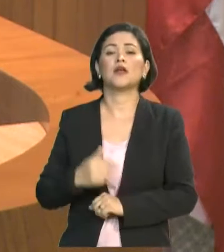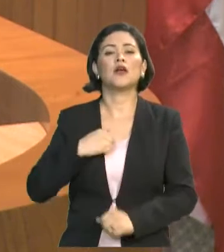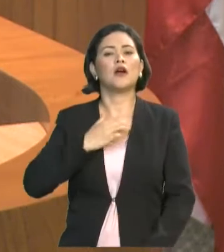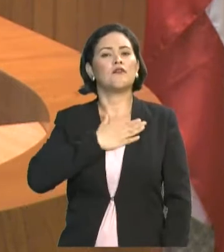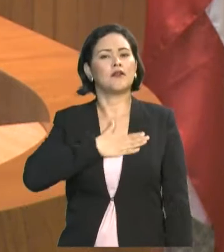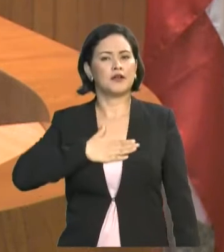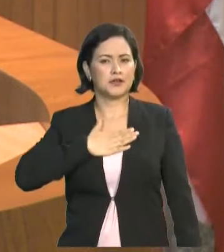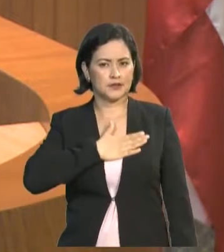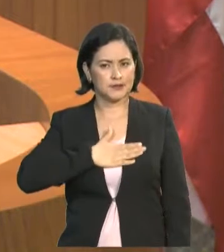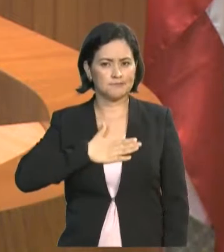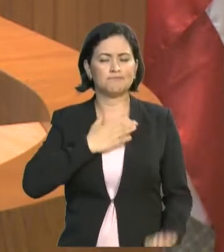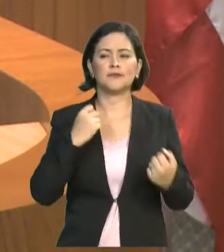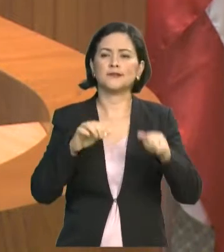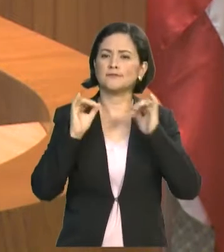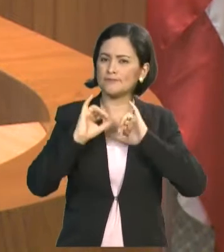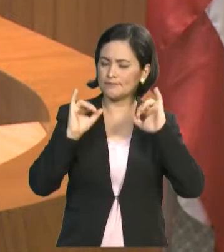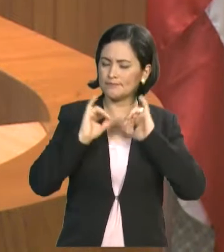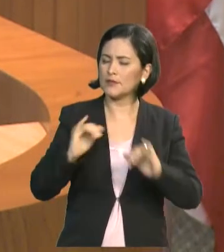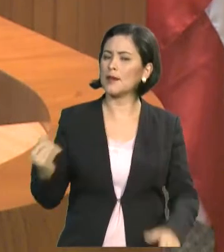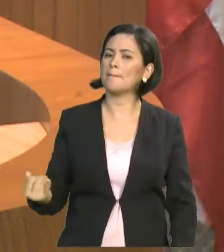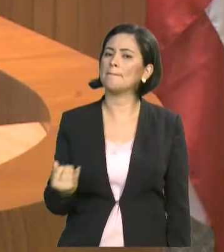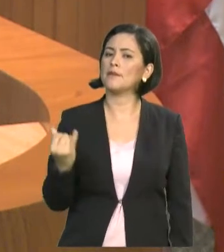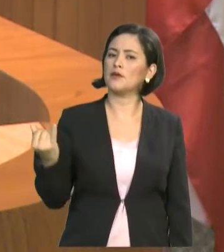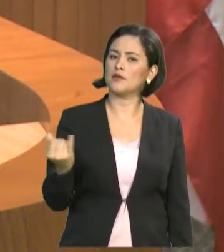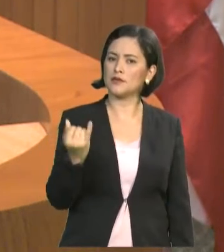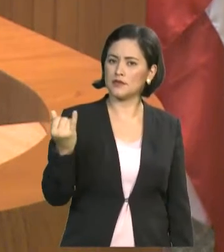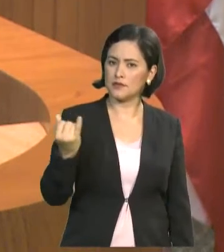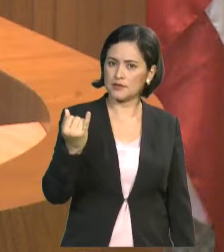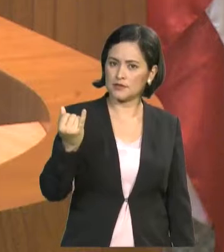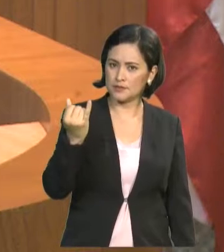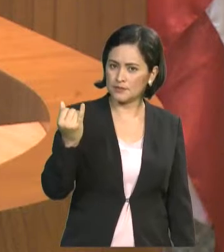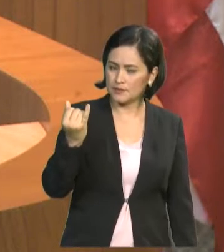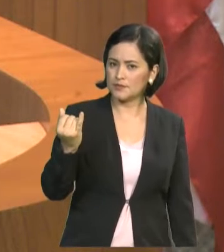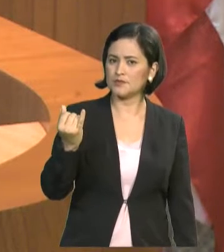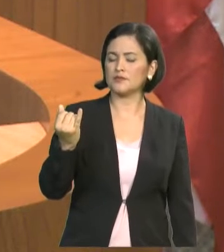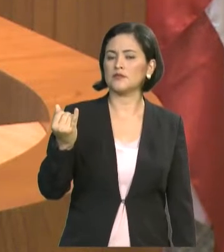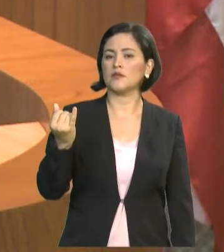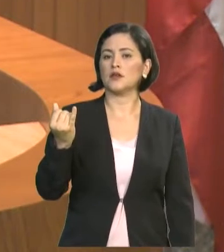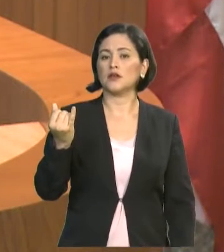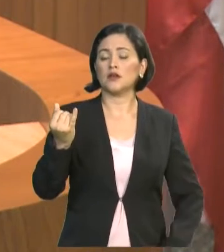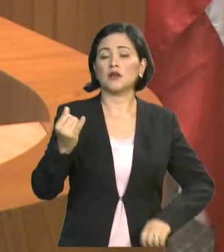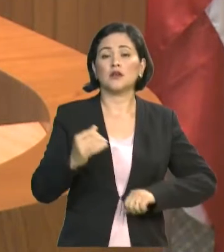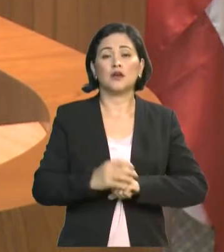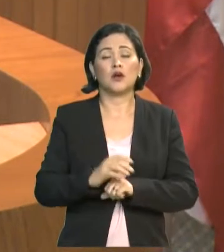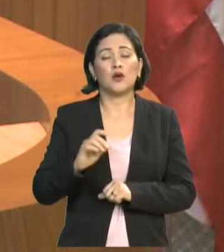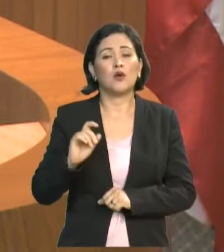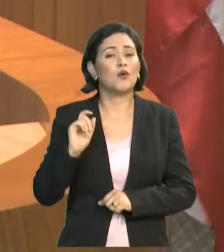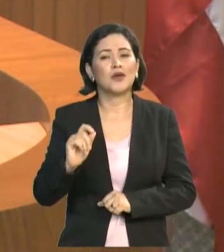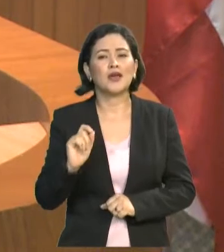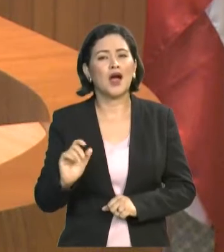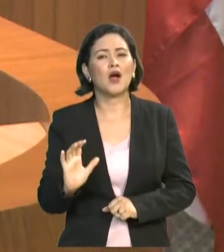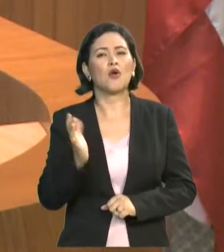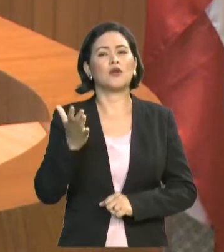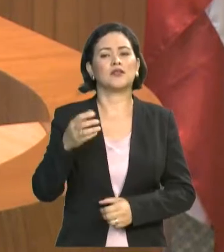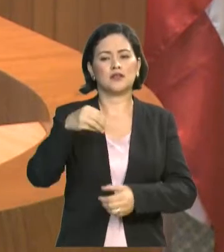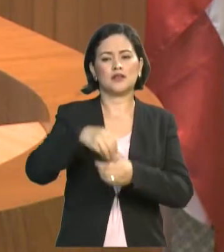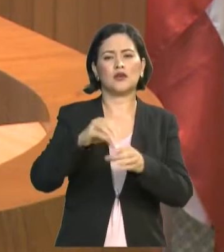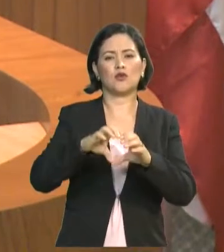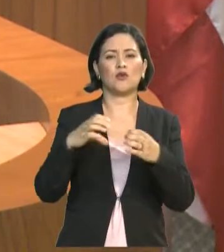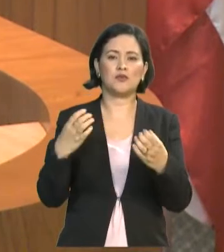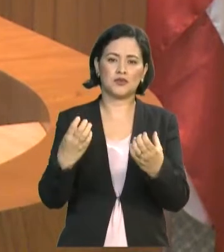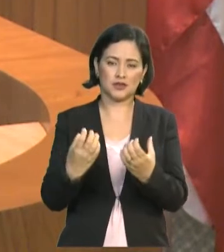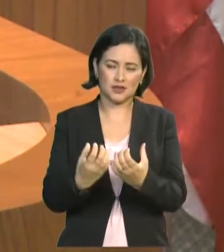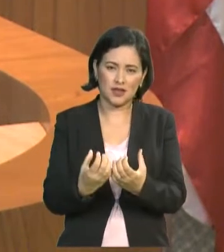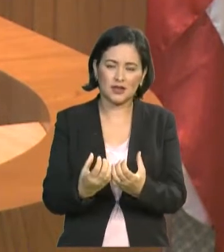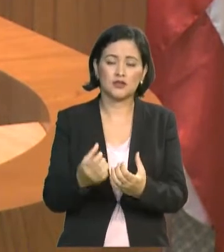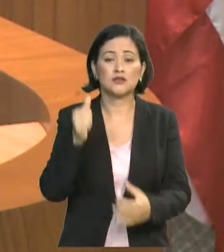importância, dos desafios que essas mulheres nessas comunidades estão enfrentando para se sobressair da crise